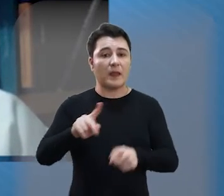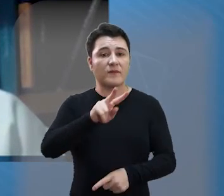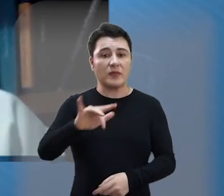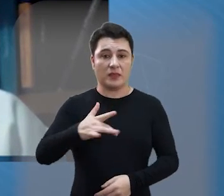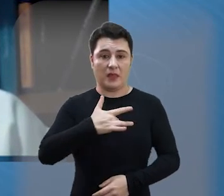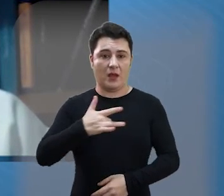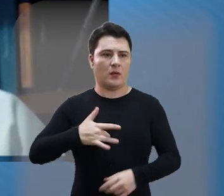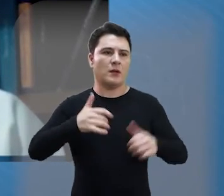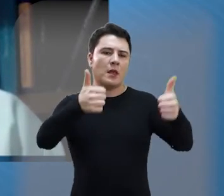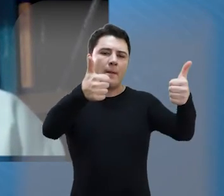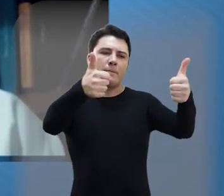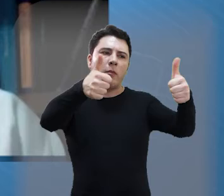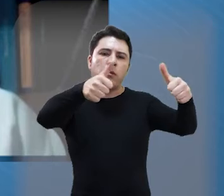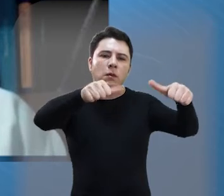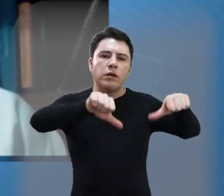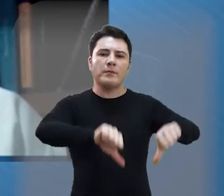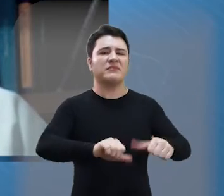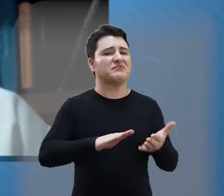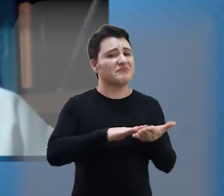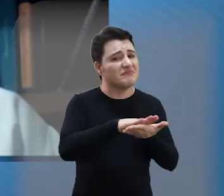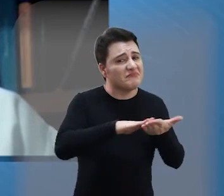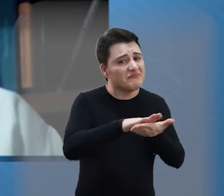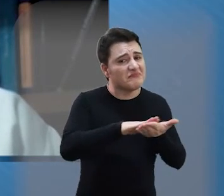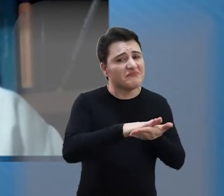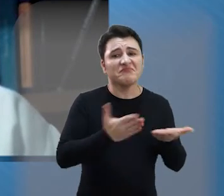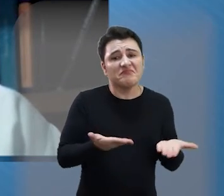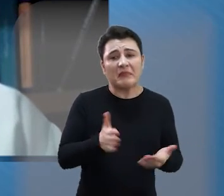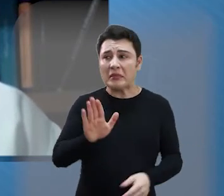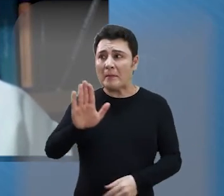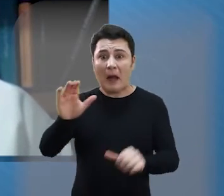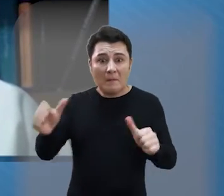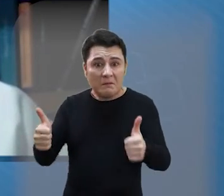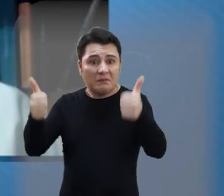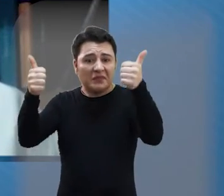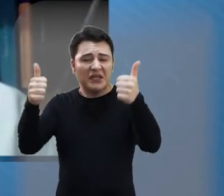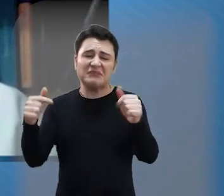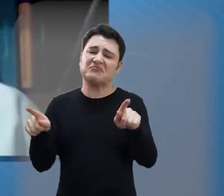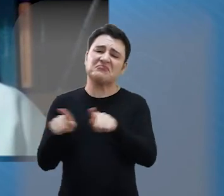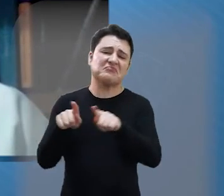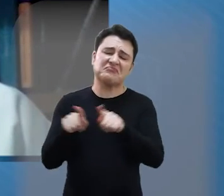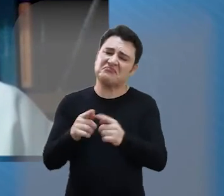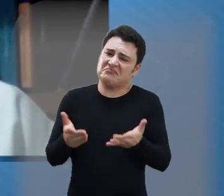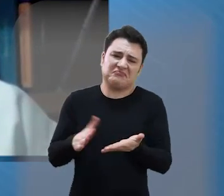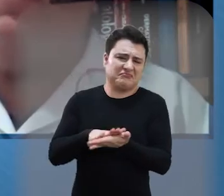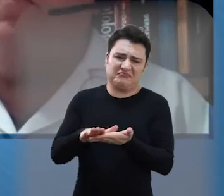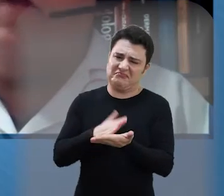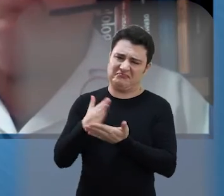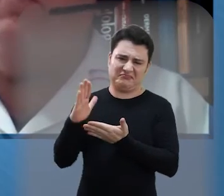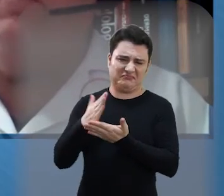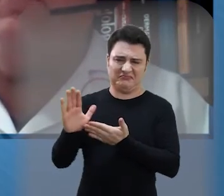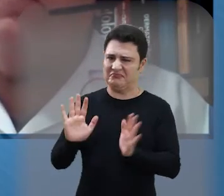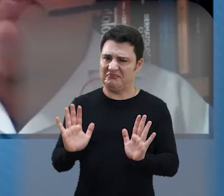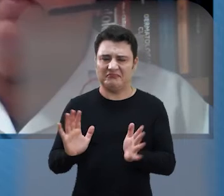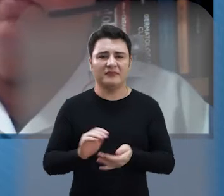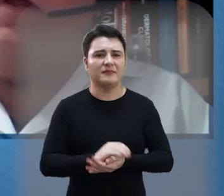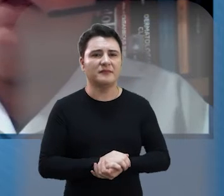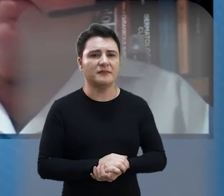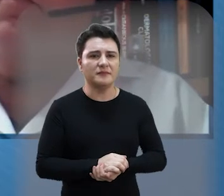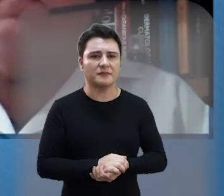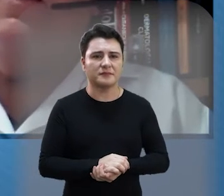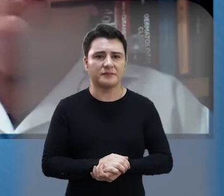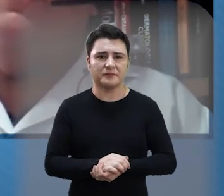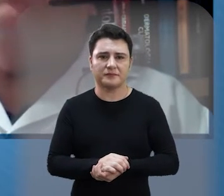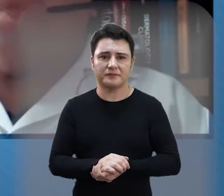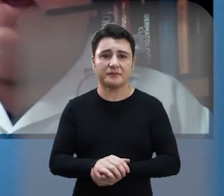é formado o neocolágeno. Então, se for muito pequeno, não digo que vai fazer mal, mas também não acho que vai fazer bem